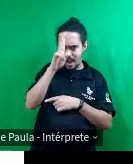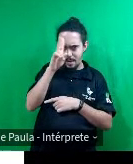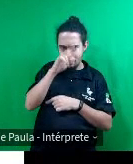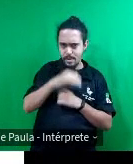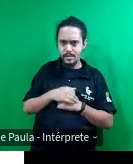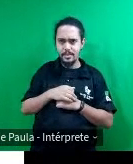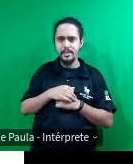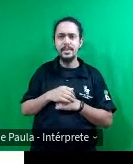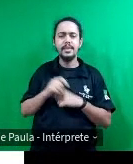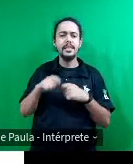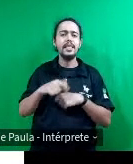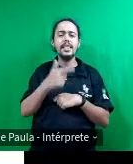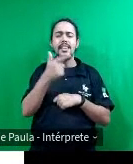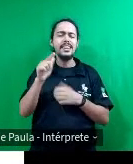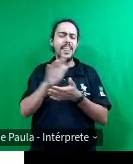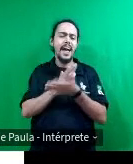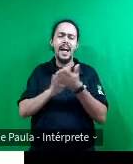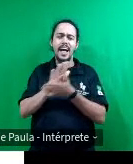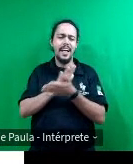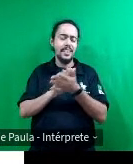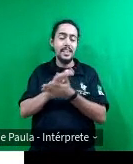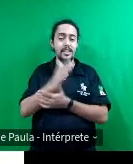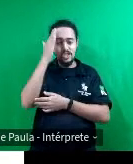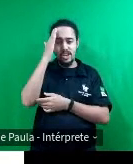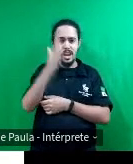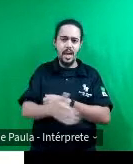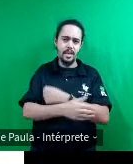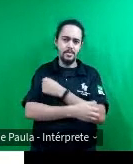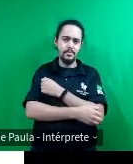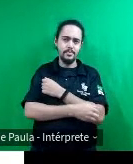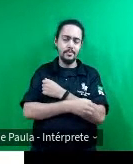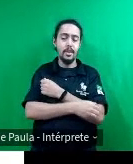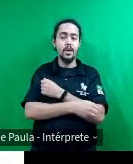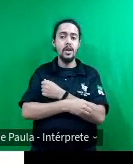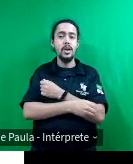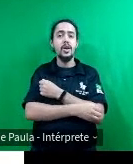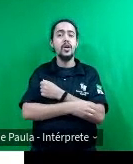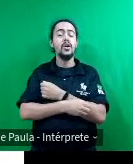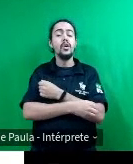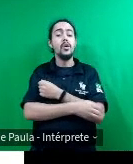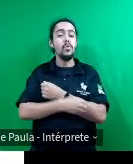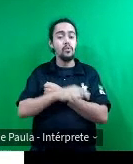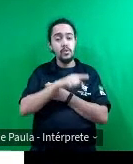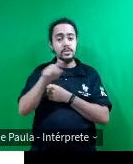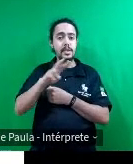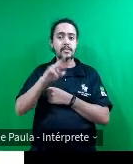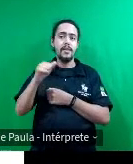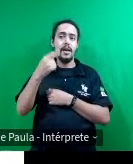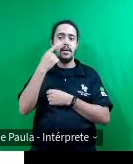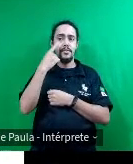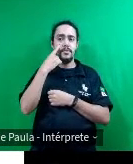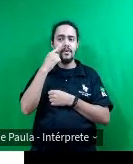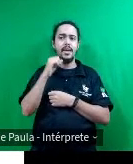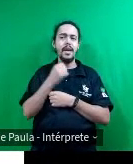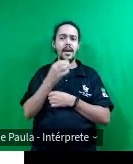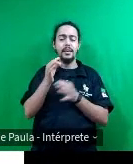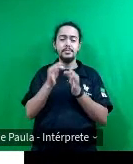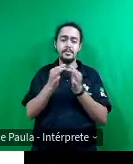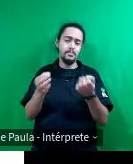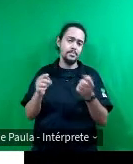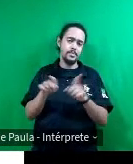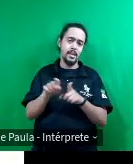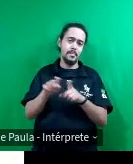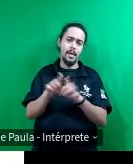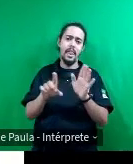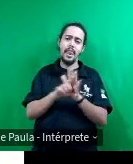nenhuma ferramenta, sem nenhum atalho, né? Sem nenhuma facilidade a mais. Vocês vão ver que no caso do divisor de tensão é muito simples usar a lei de Ohm